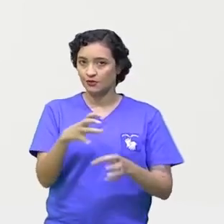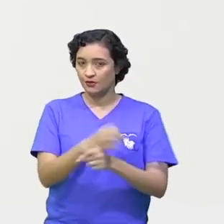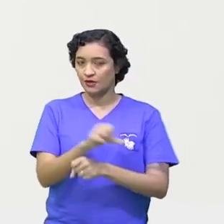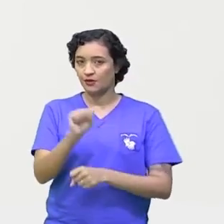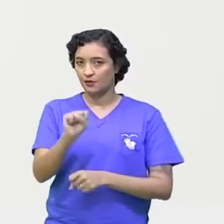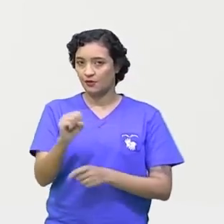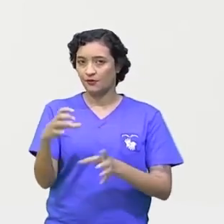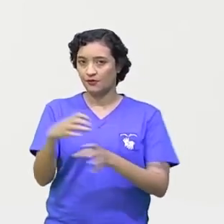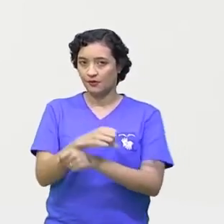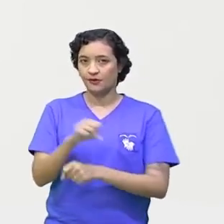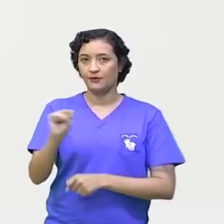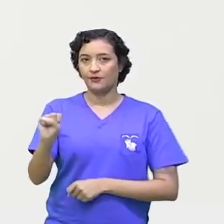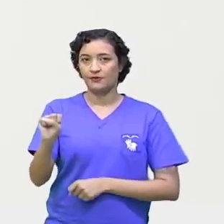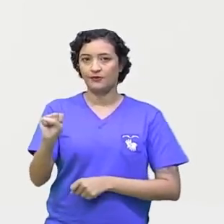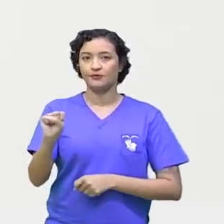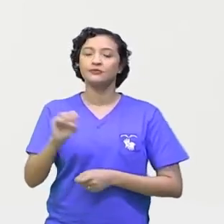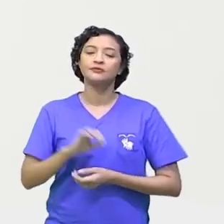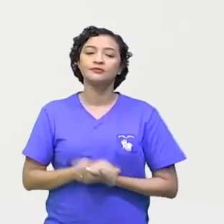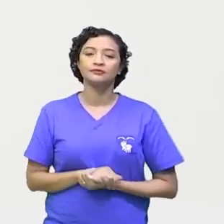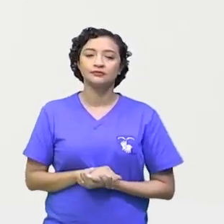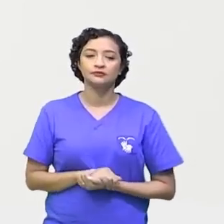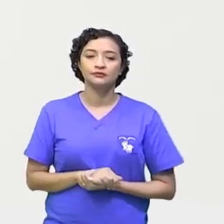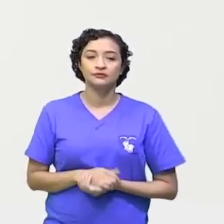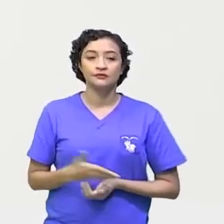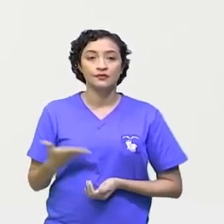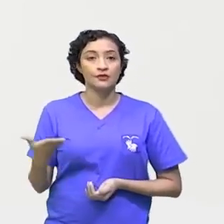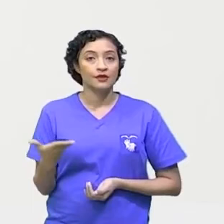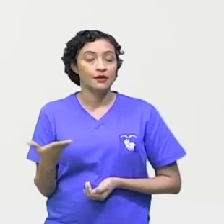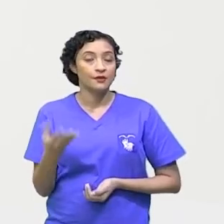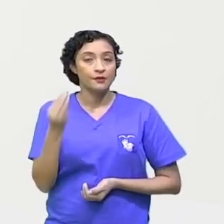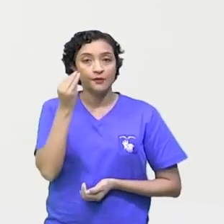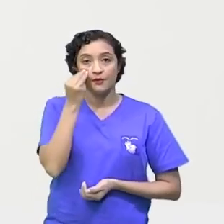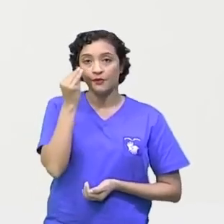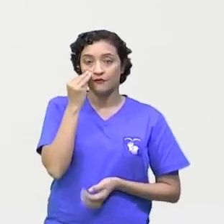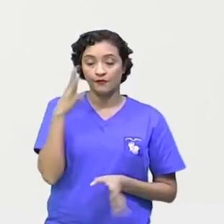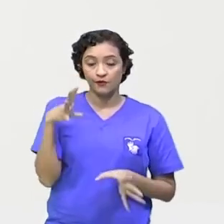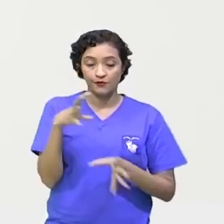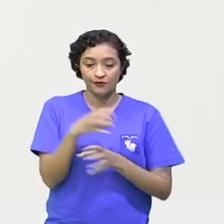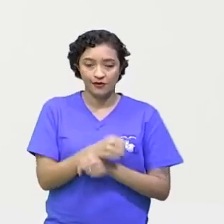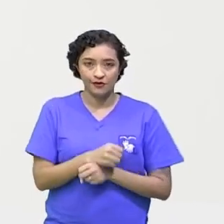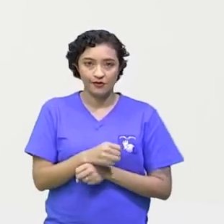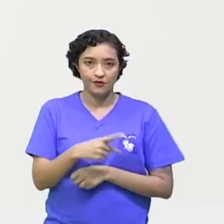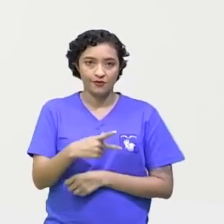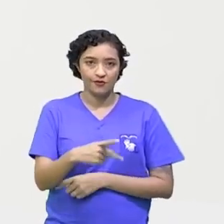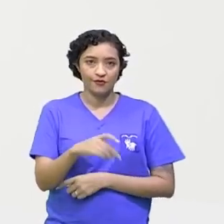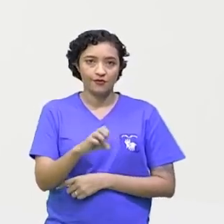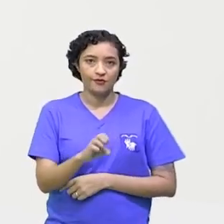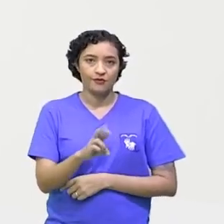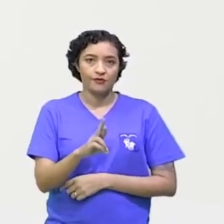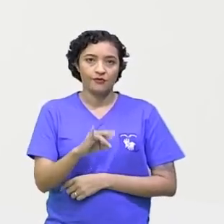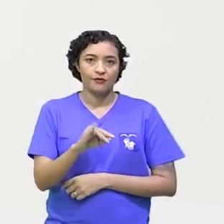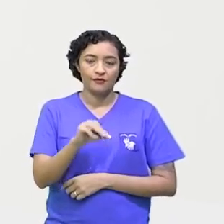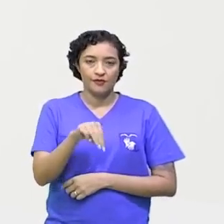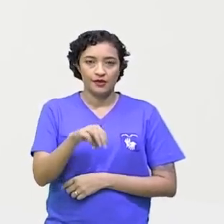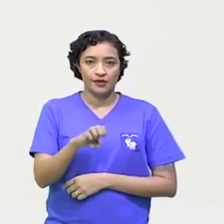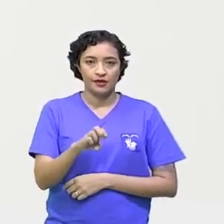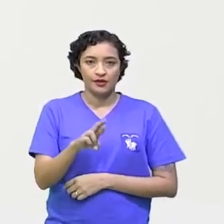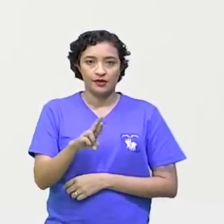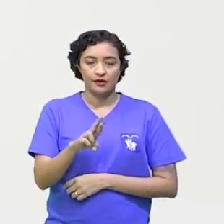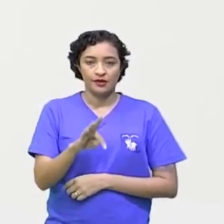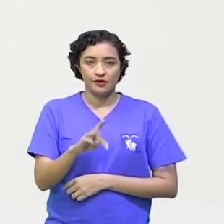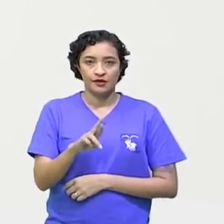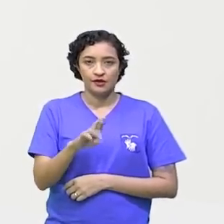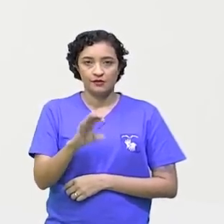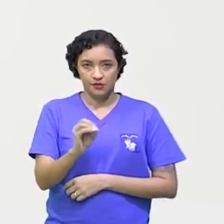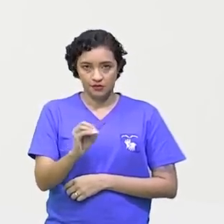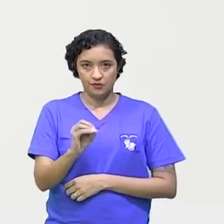aí, retiramos todas as medidas. Vamos lá fazer agora o cálculo do perímetro. 15 mais 15, nós sabemos que é quanto?